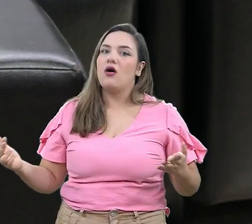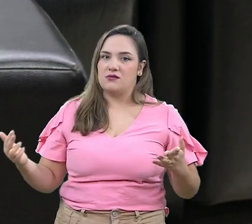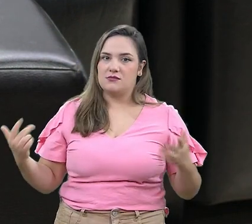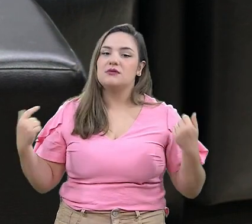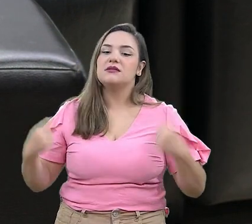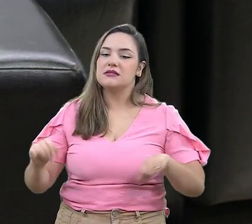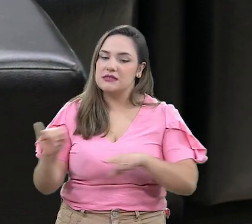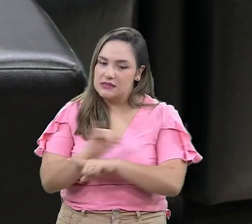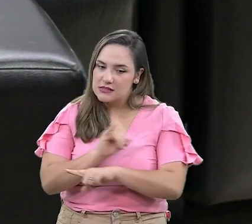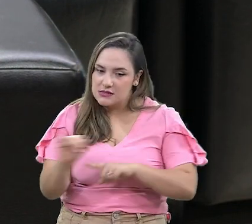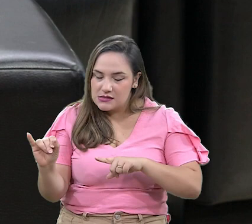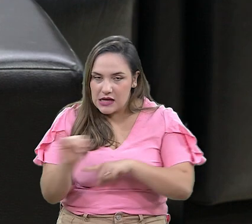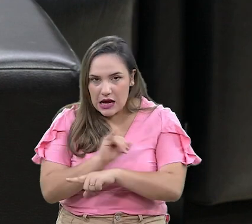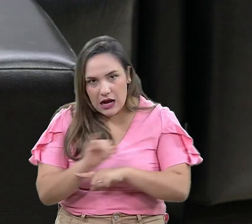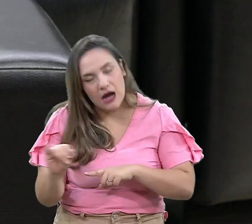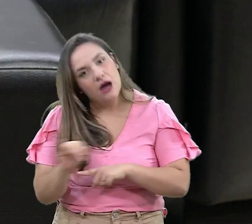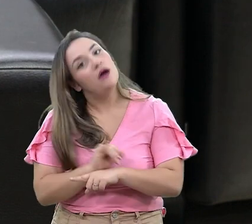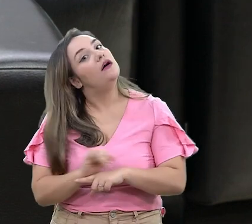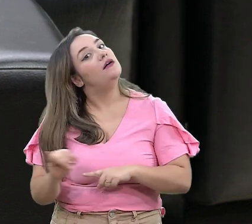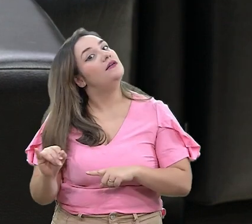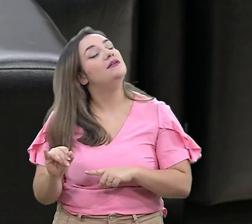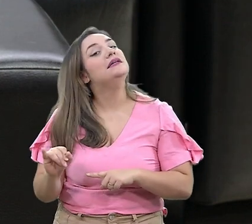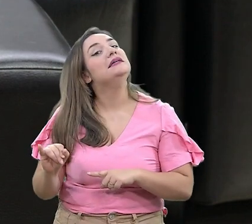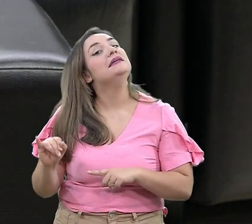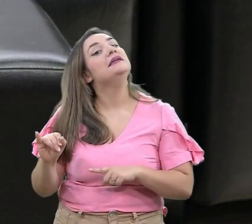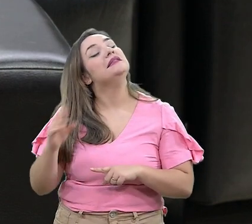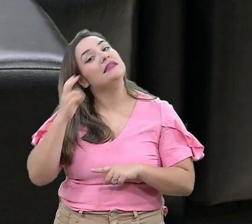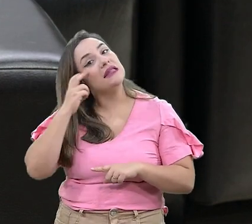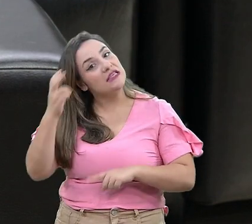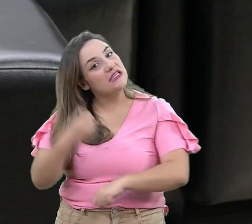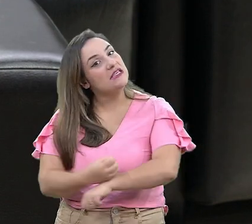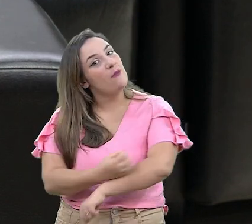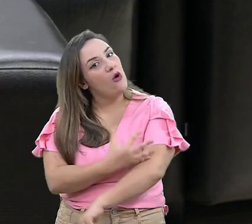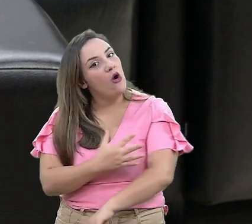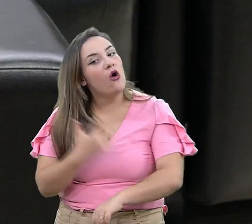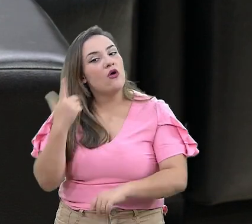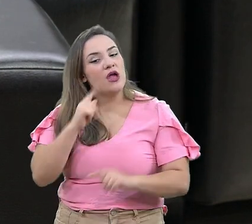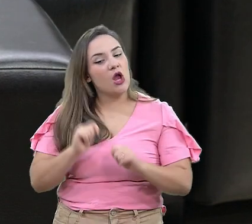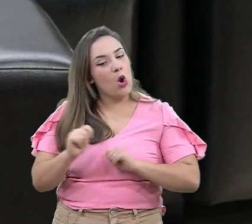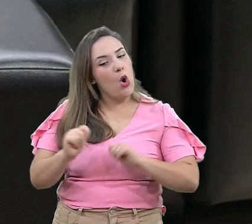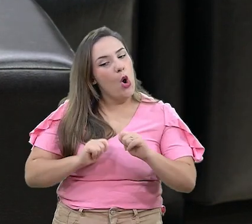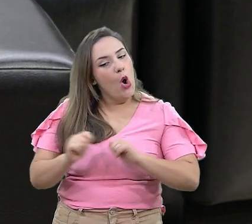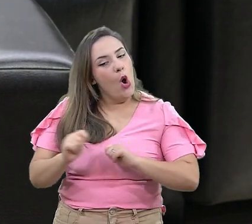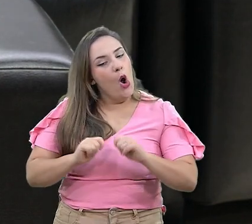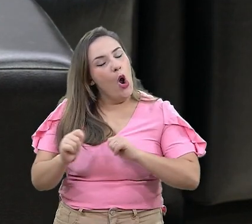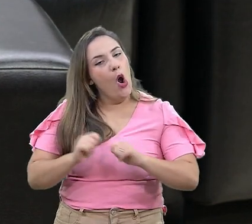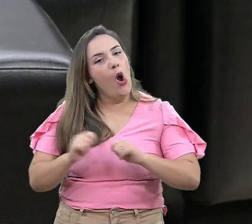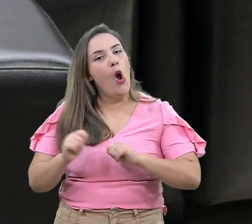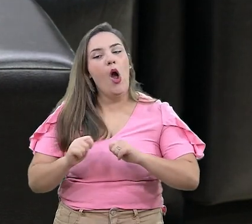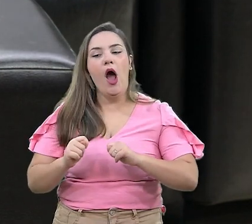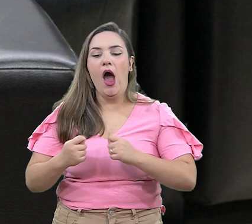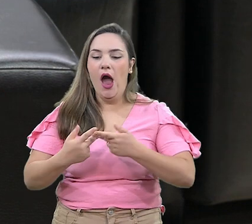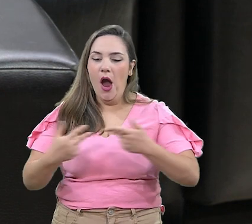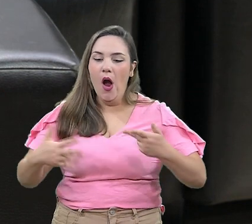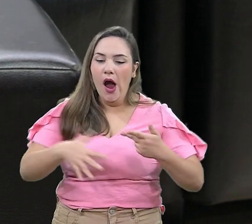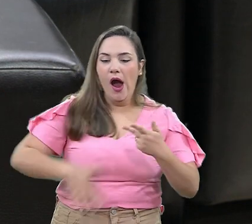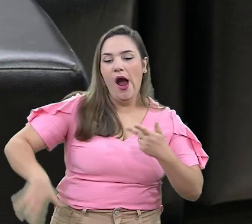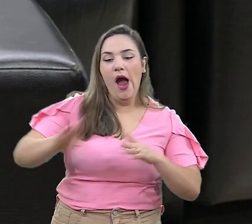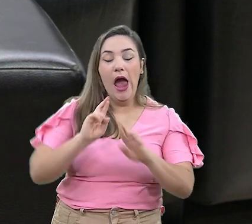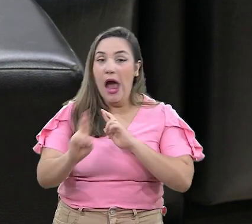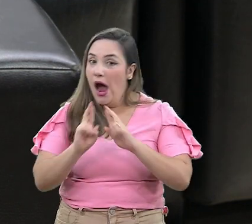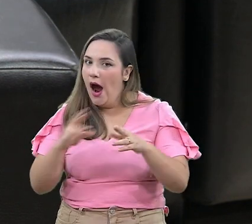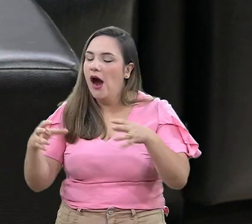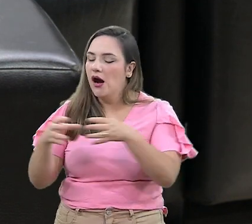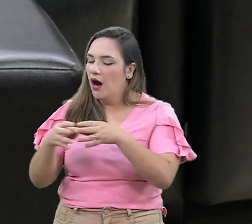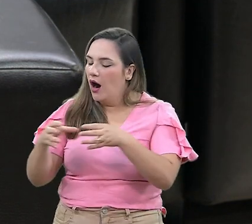que ter instrumentos e ter inteligência emocional para gerenciar esses